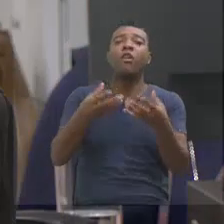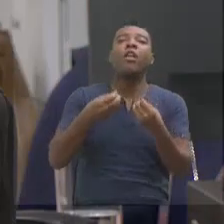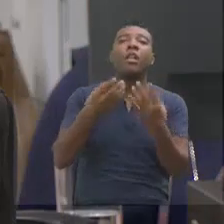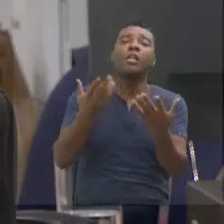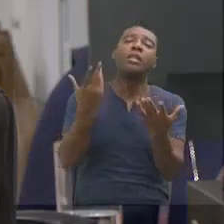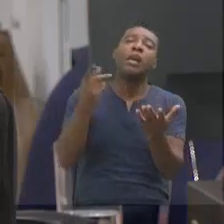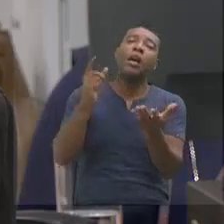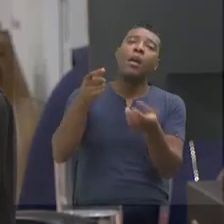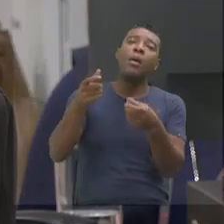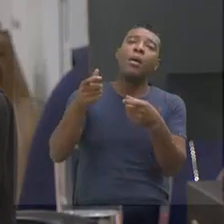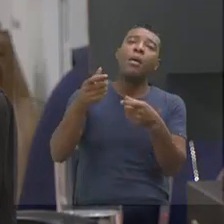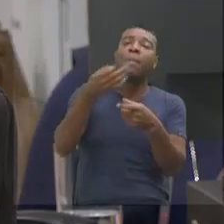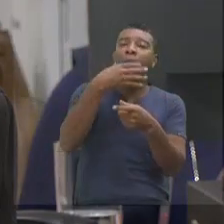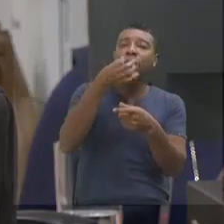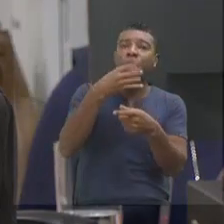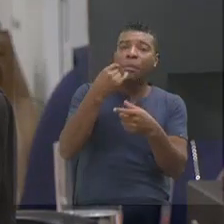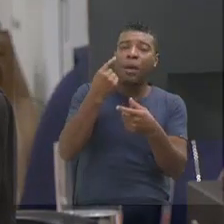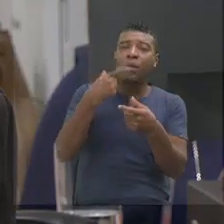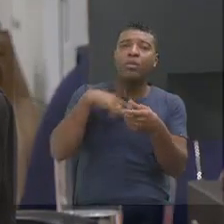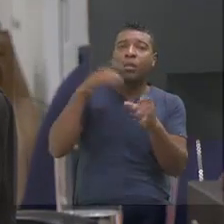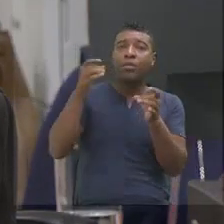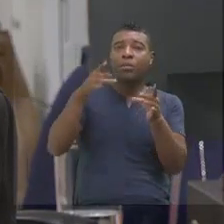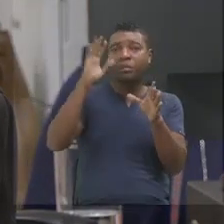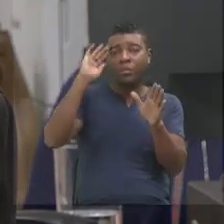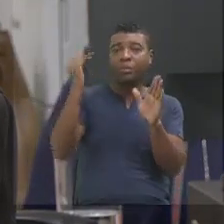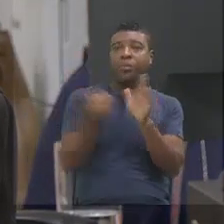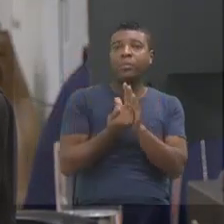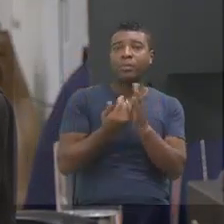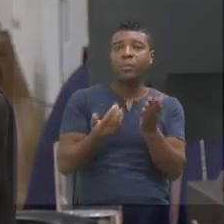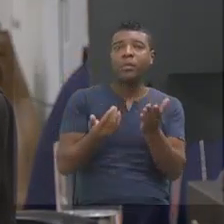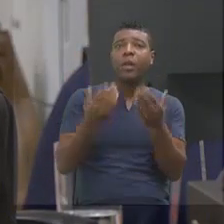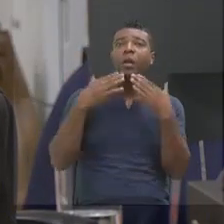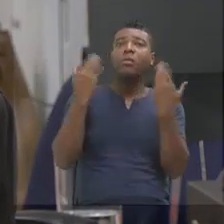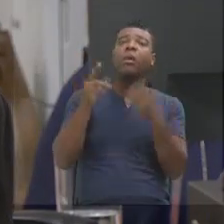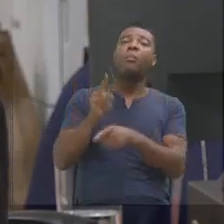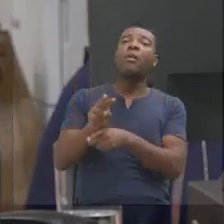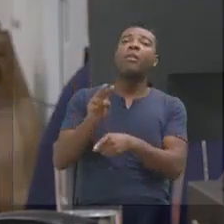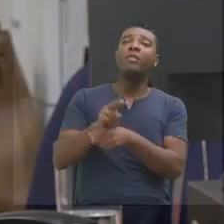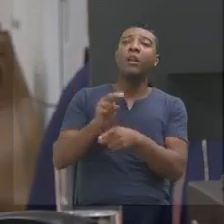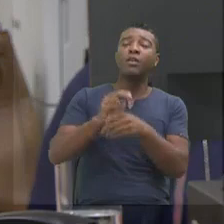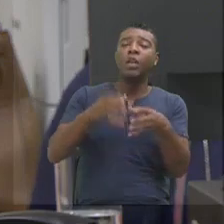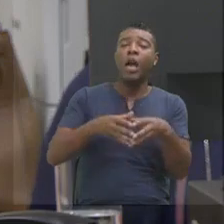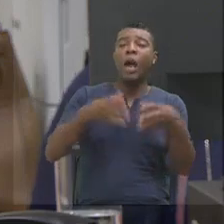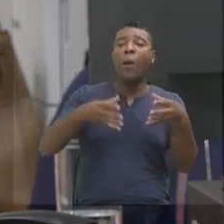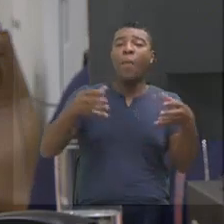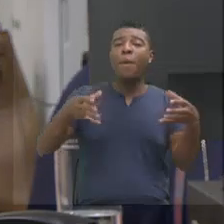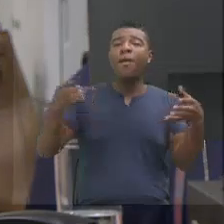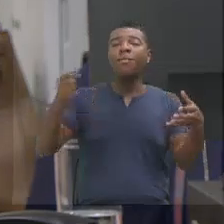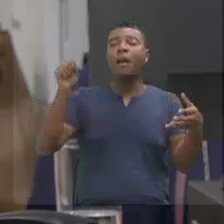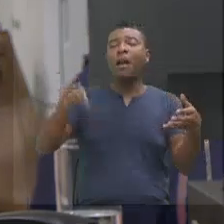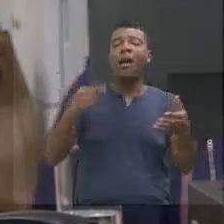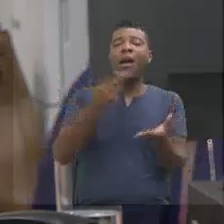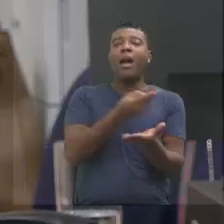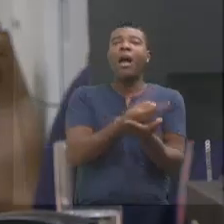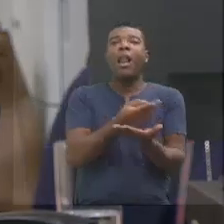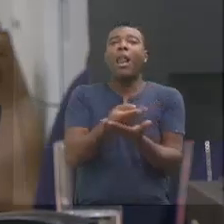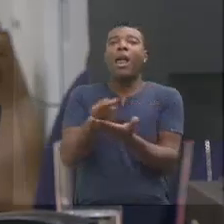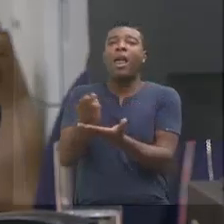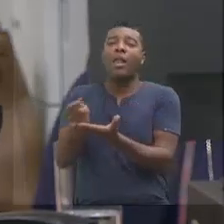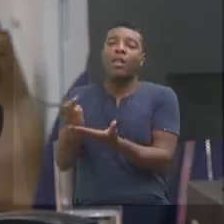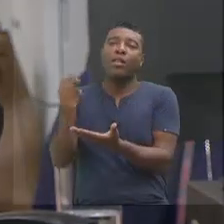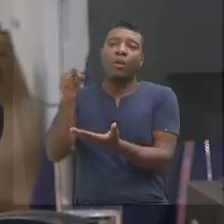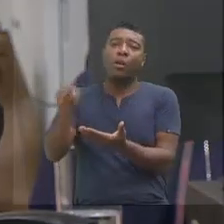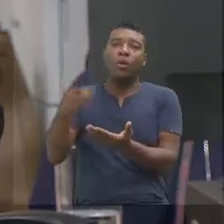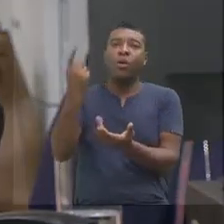cumprido por último Qual a previsão de aumento do défice de leite de UTI na região do Triângulo Mineiro e do Pontal